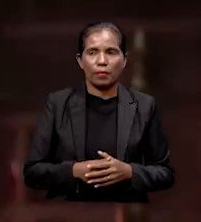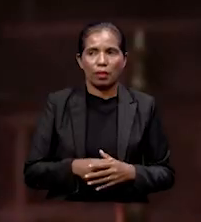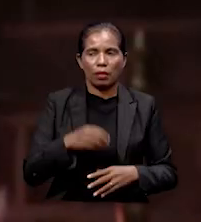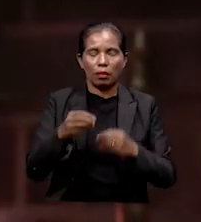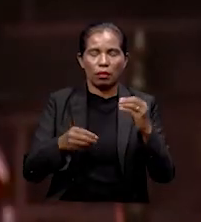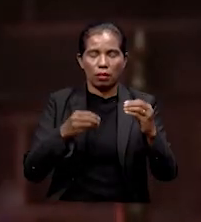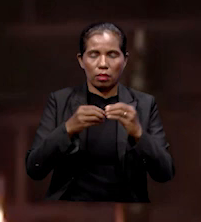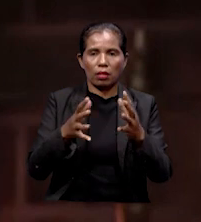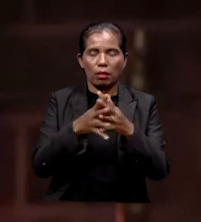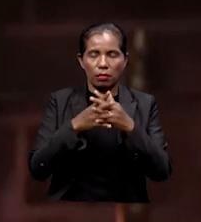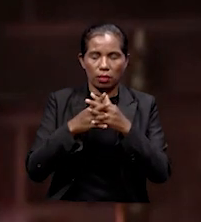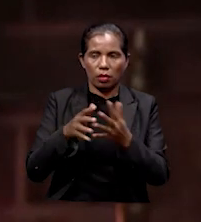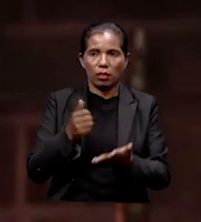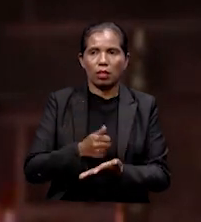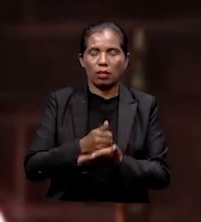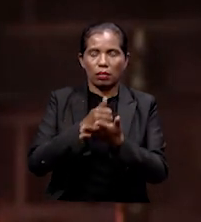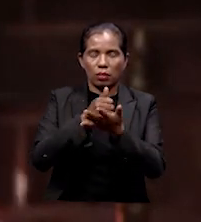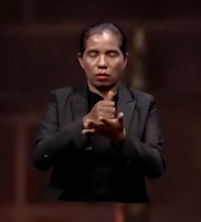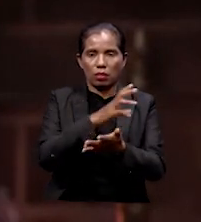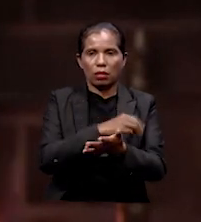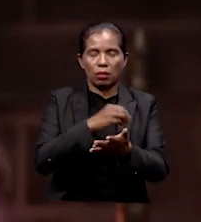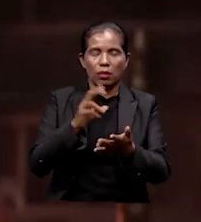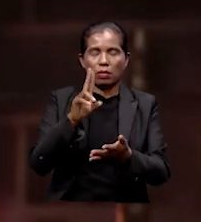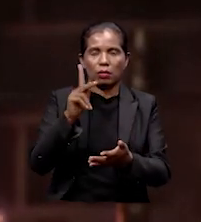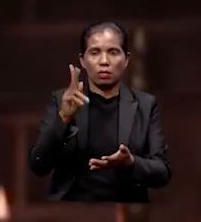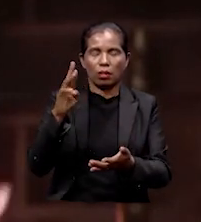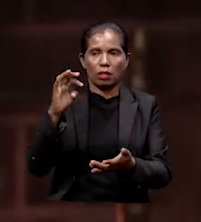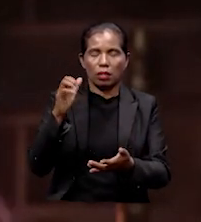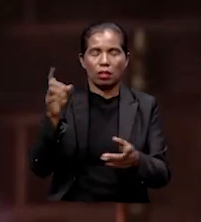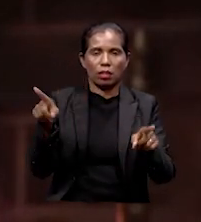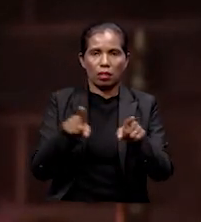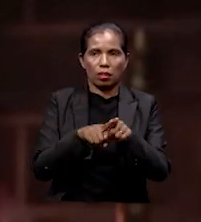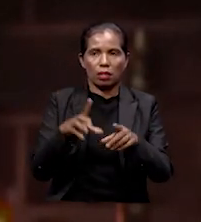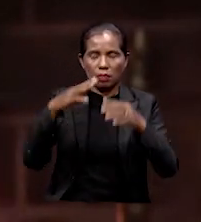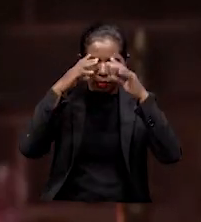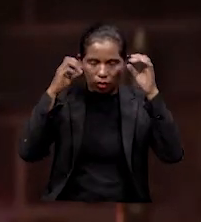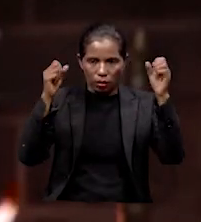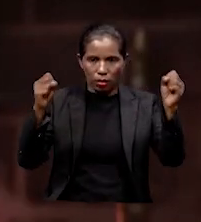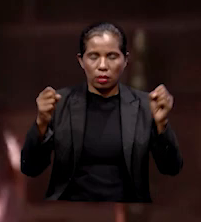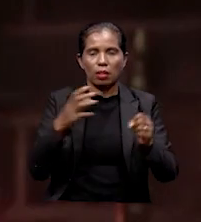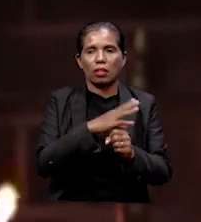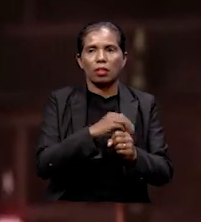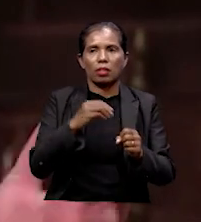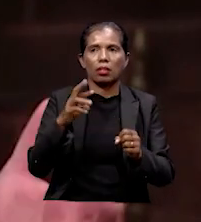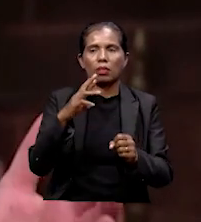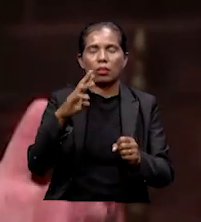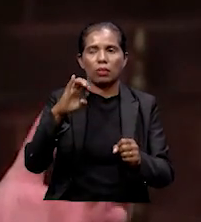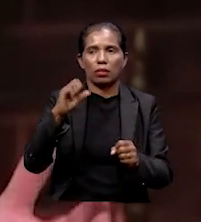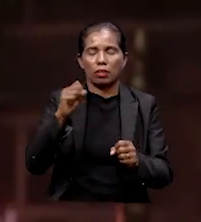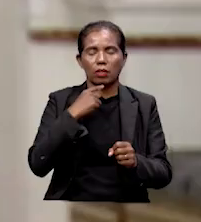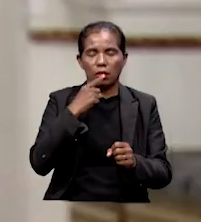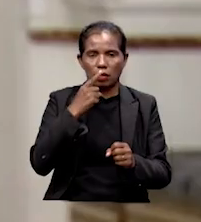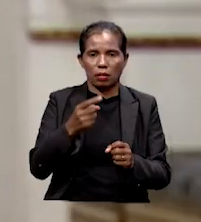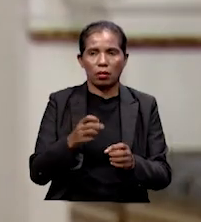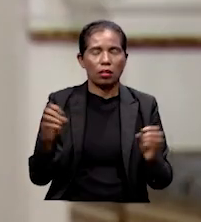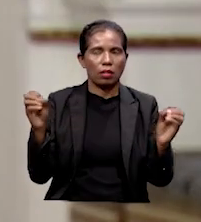Estados Unidos América ne apoia rudal patriota ba Ucrânia, e aloron hanesan presidente Rússia e Mosco Rússia Vladimir Putin hateten,